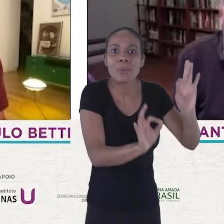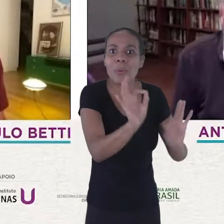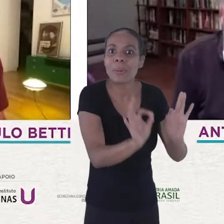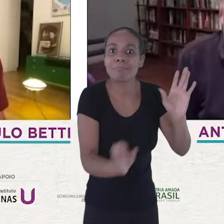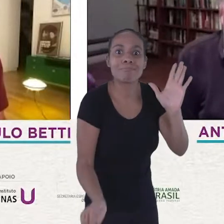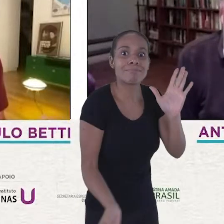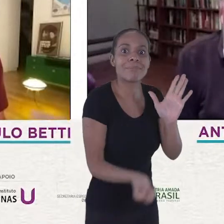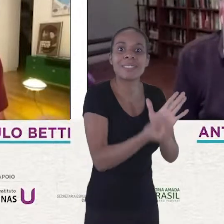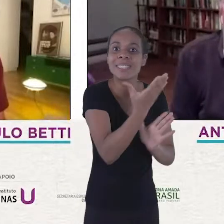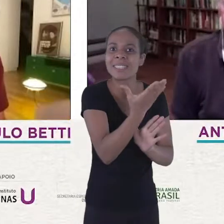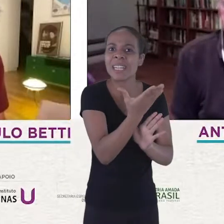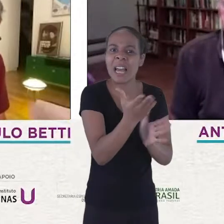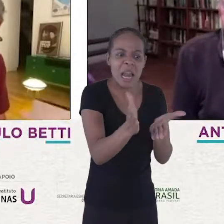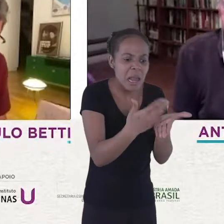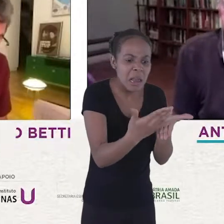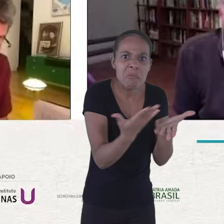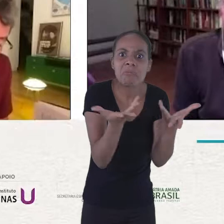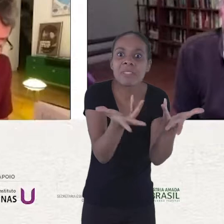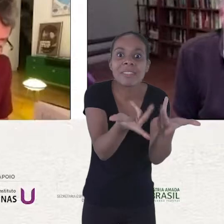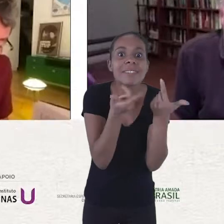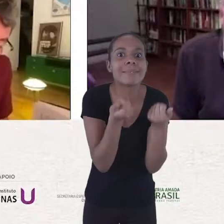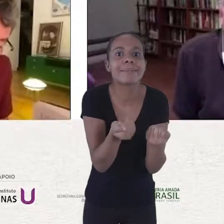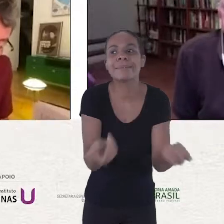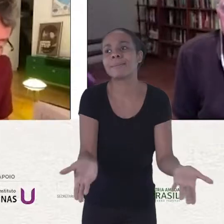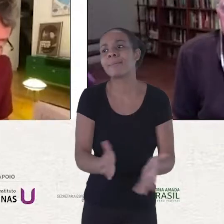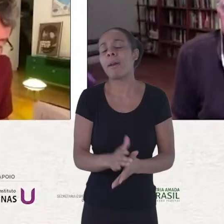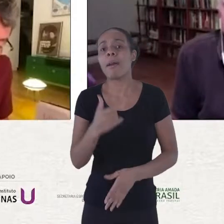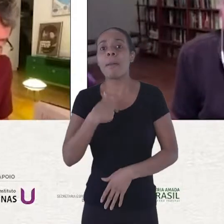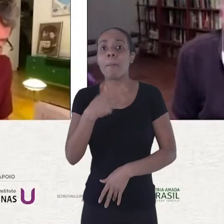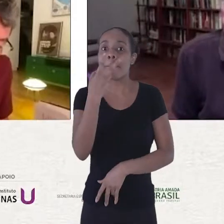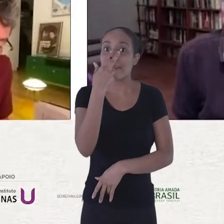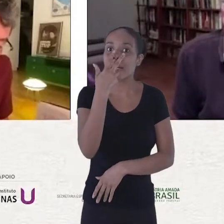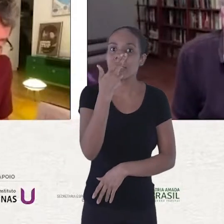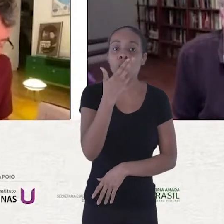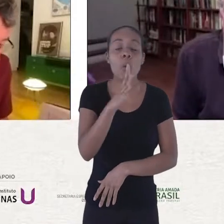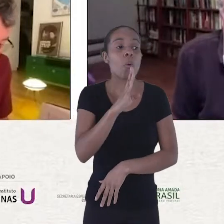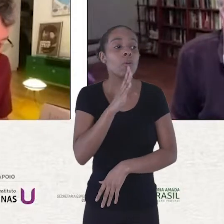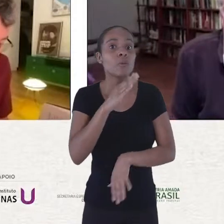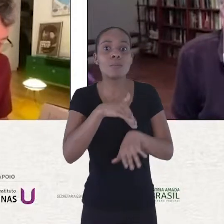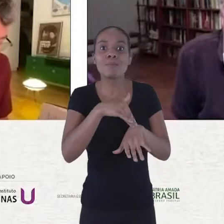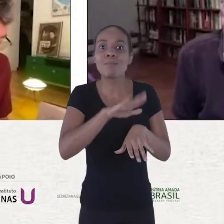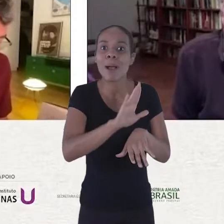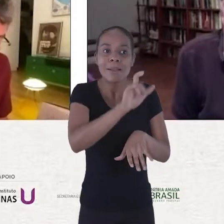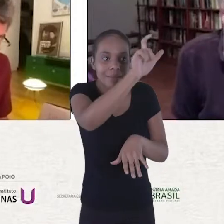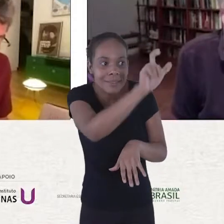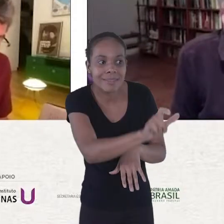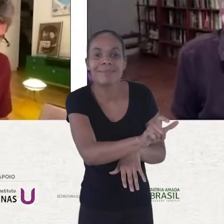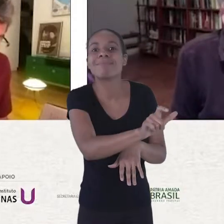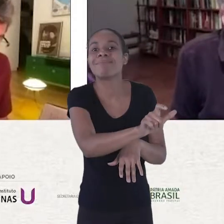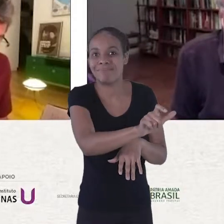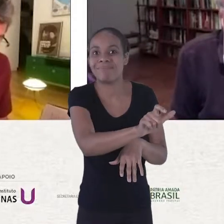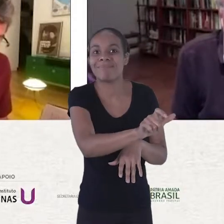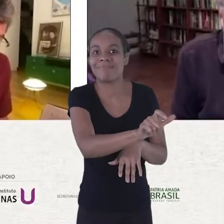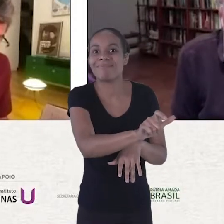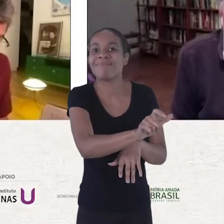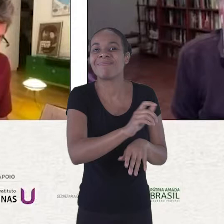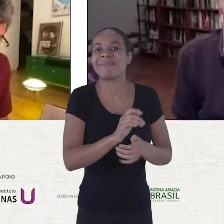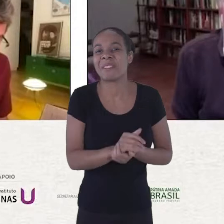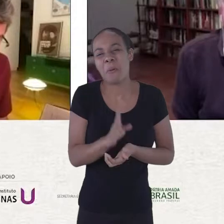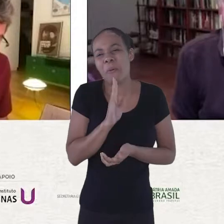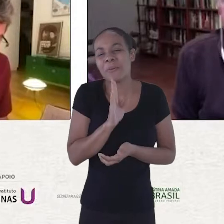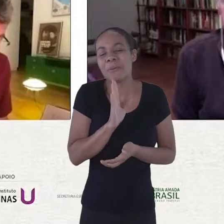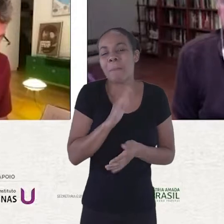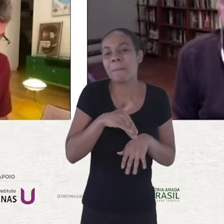Então, assim, eu me senti assim, conhecendo mais o Stepan, mais um lado do Stepan que eu não conhecia.